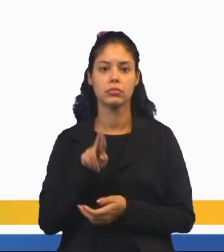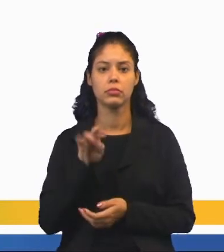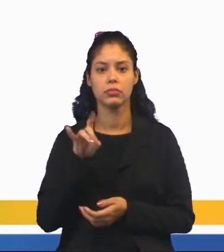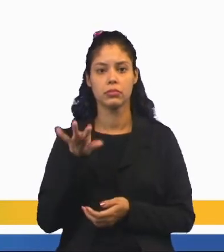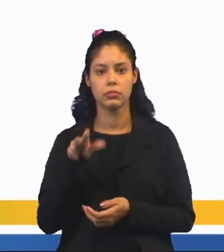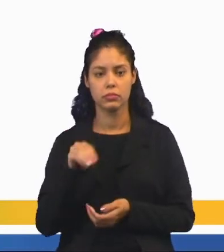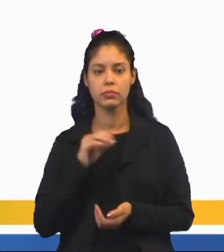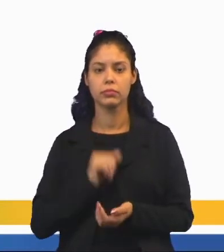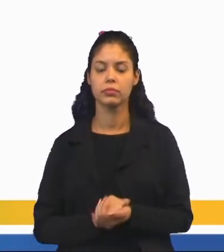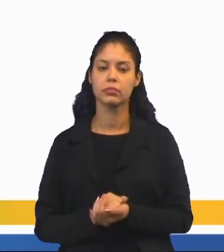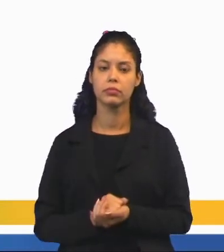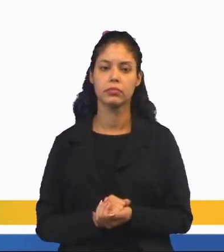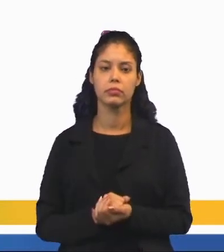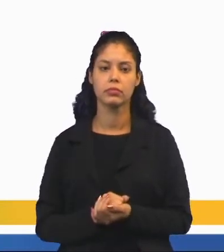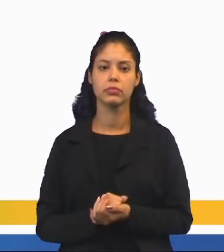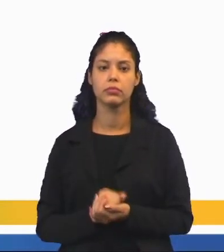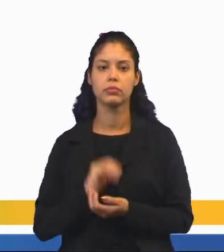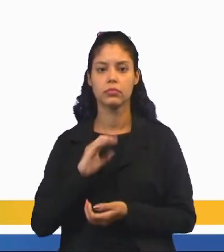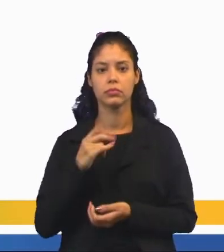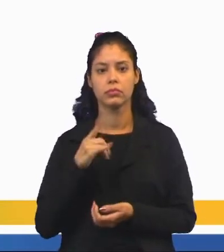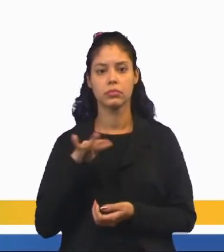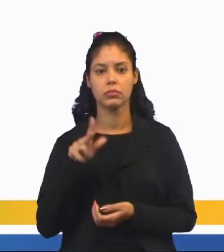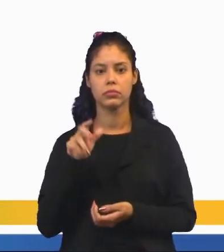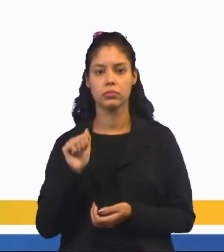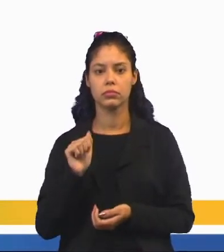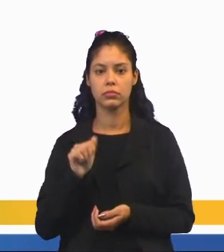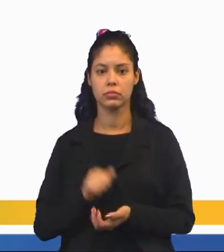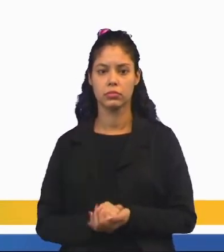anéis para guardanapos,